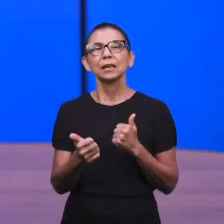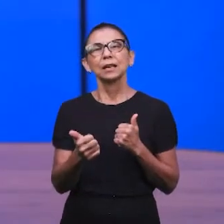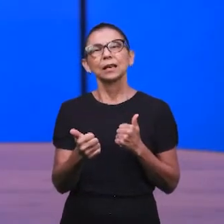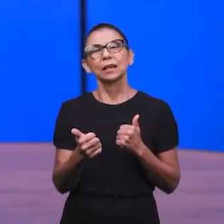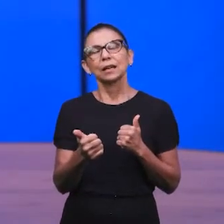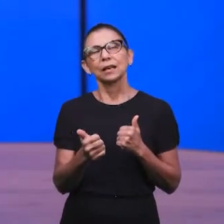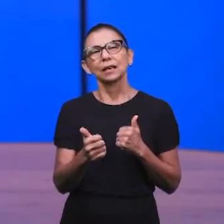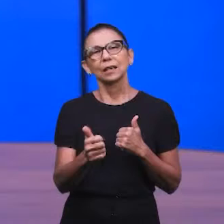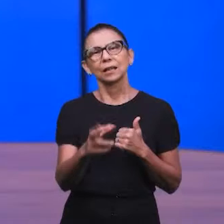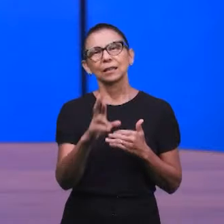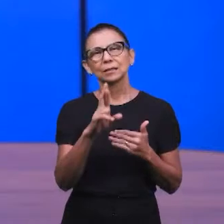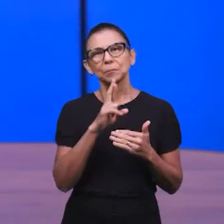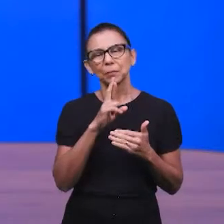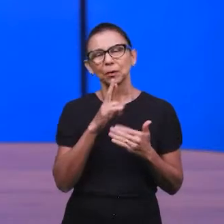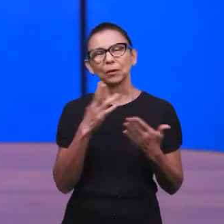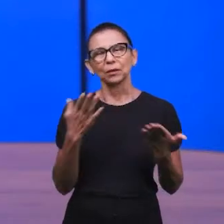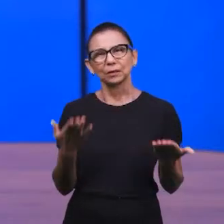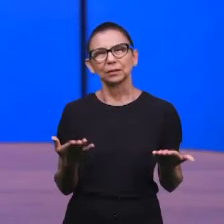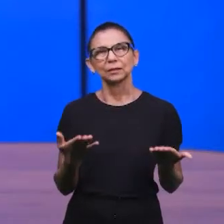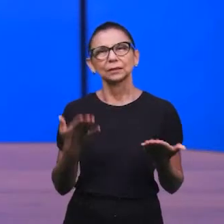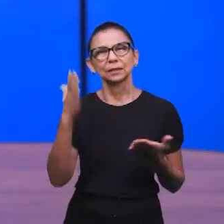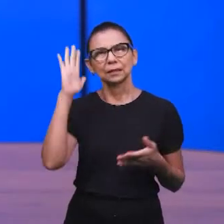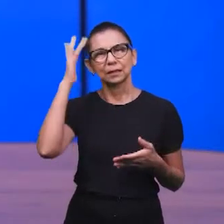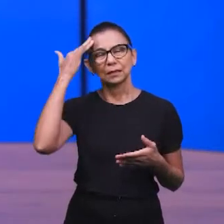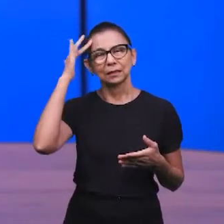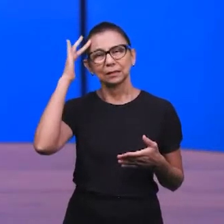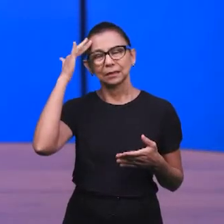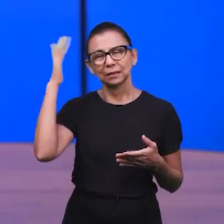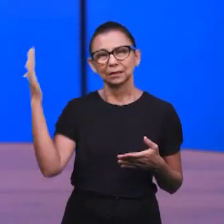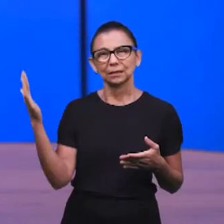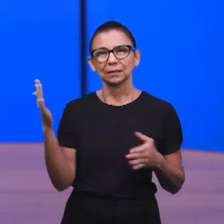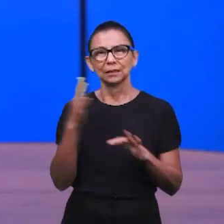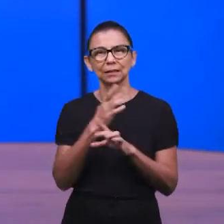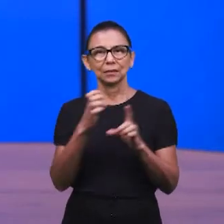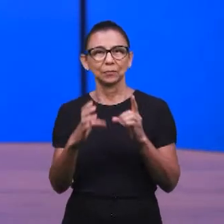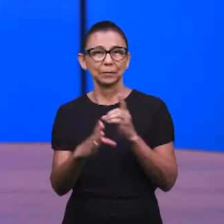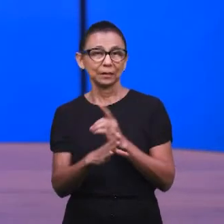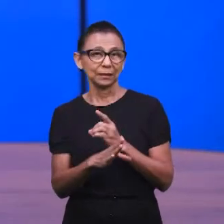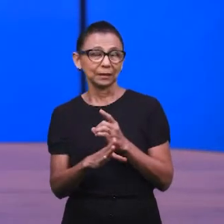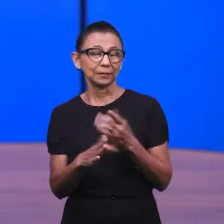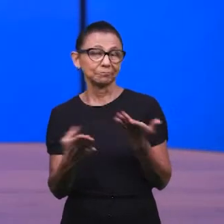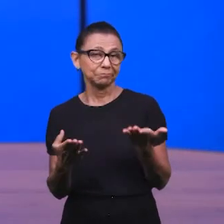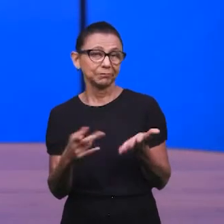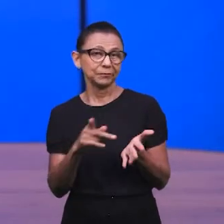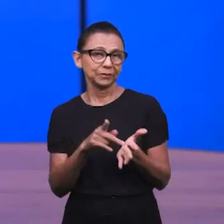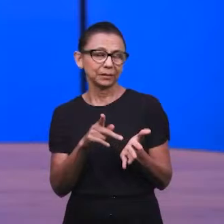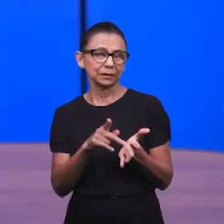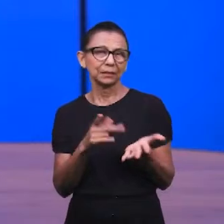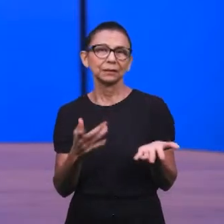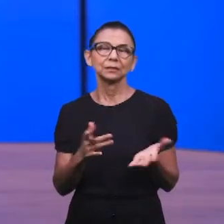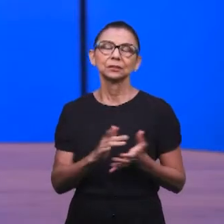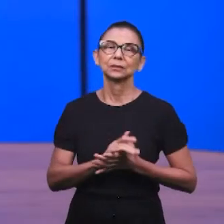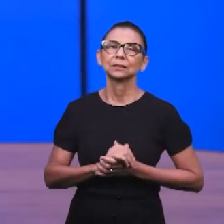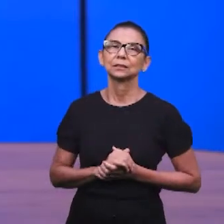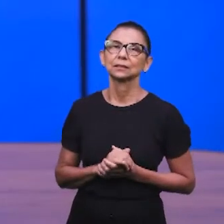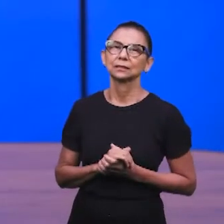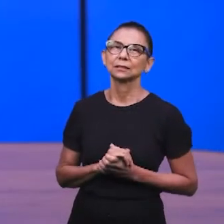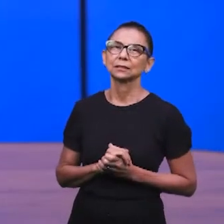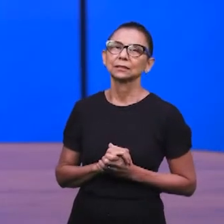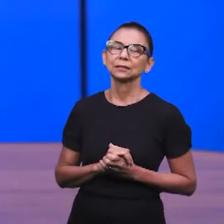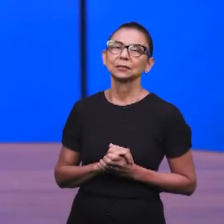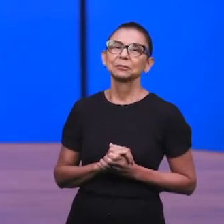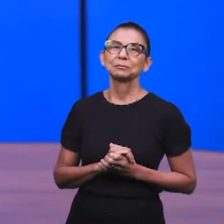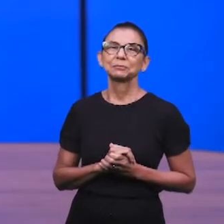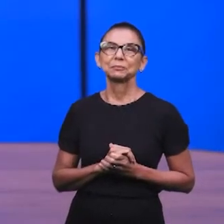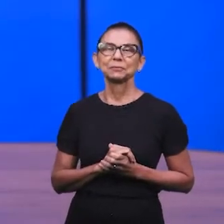para os irmãos terem um melhor entendimento do assunto da Escola Bíblica Dominical, que nós, na verdade, estamos agora transmitindo também